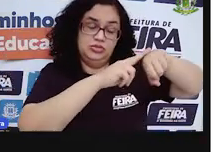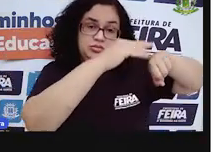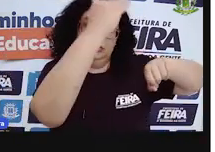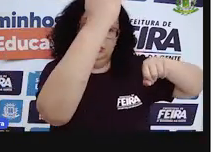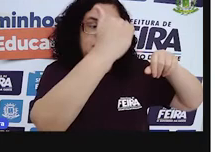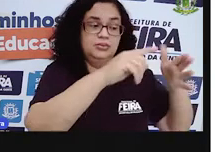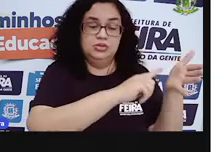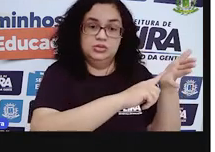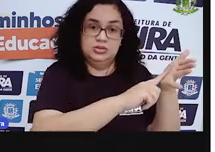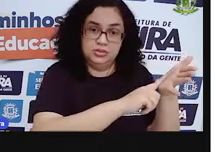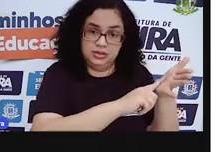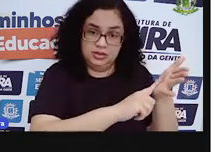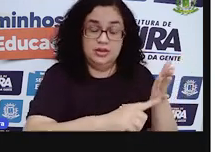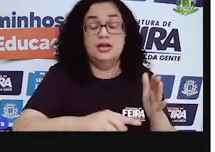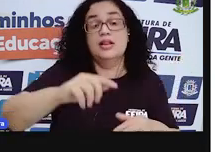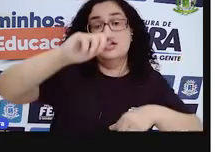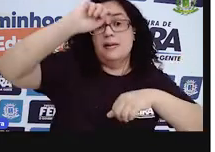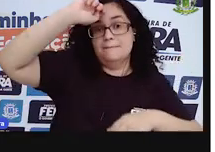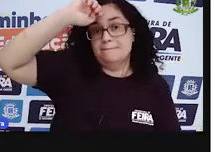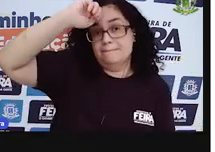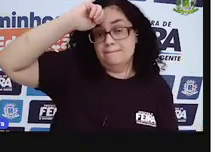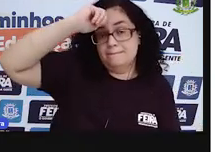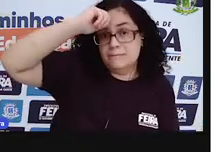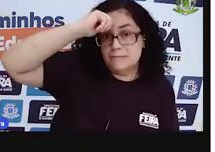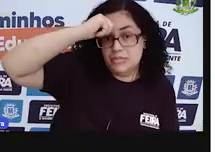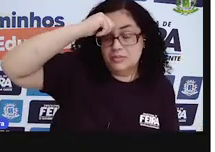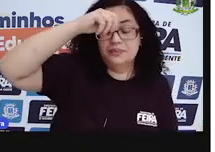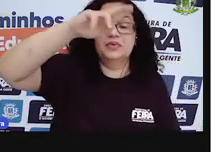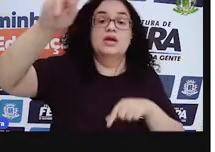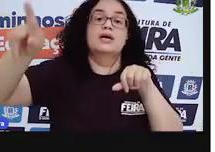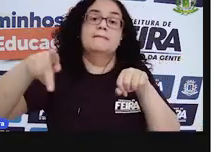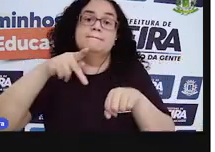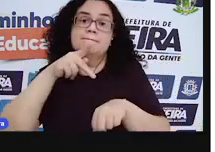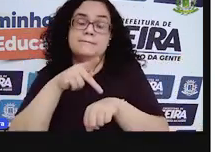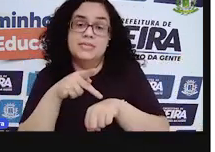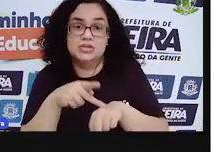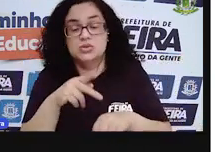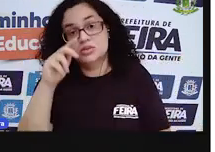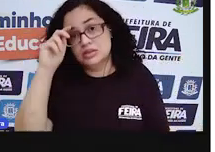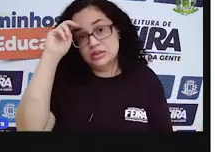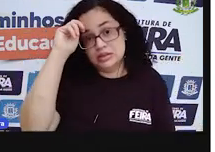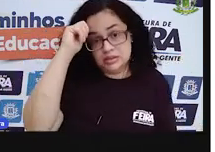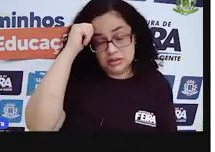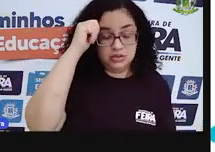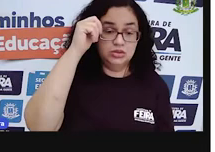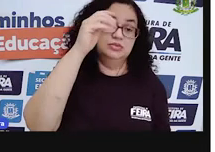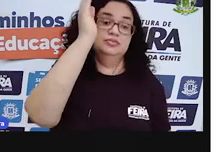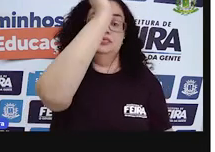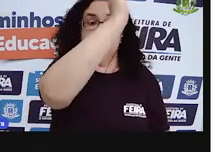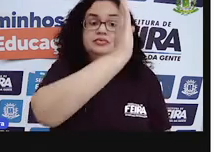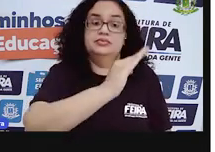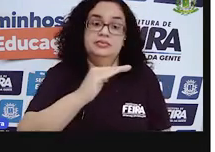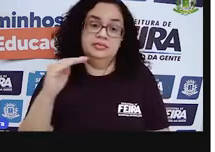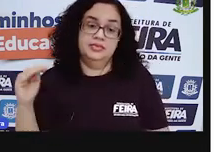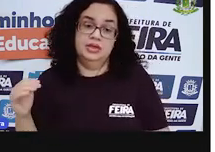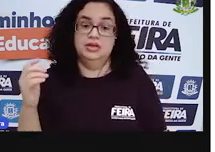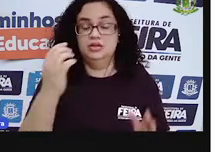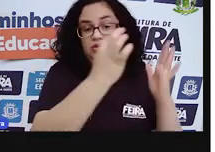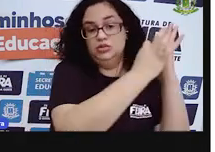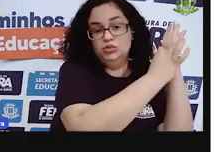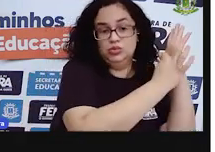gráfico significa pessoas brancas partezinha preta do gráfico significa pessoas negras esse gráfico você pode